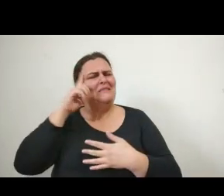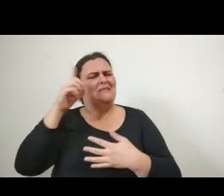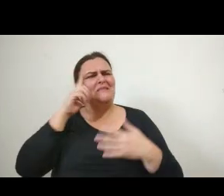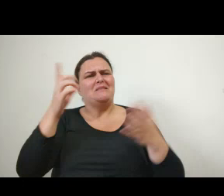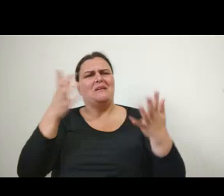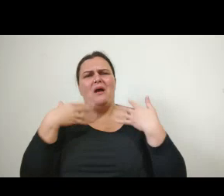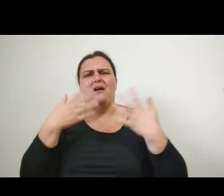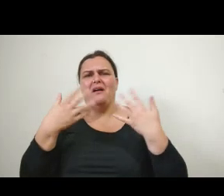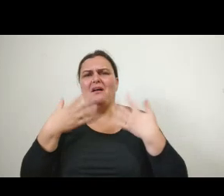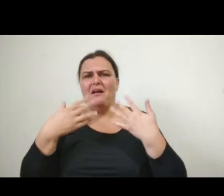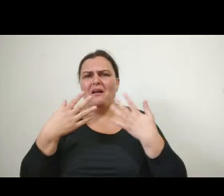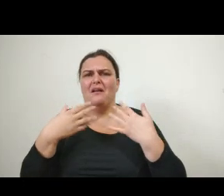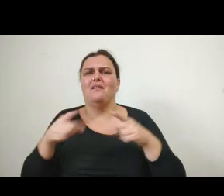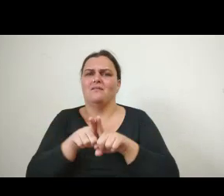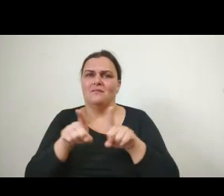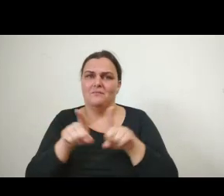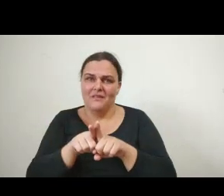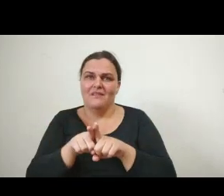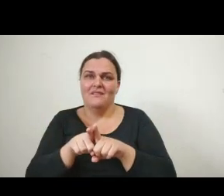massa, então,